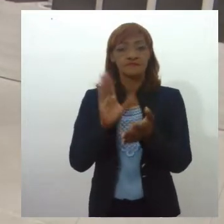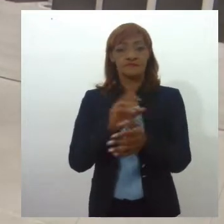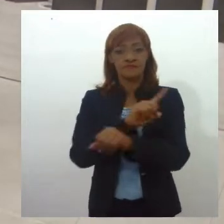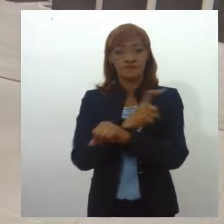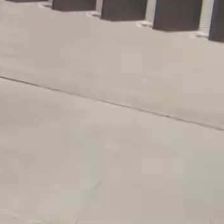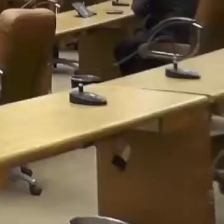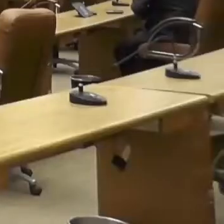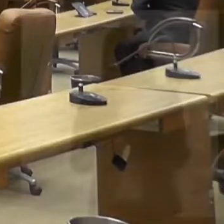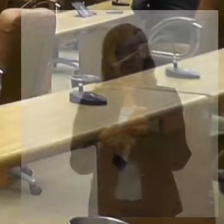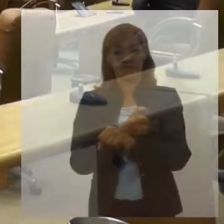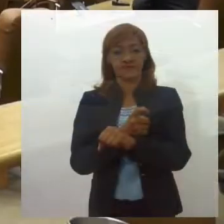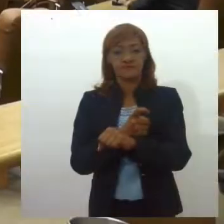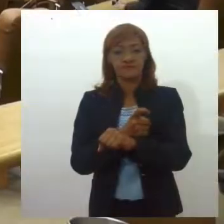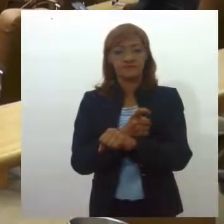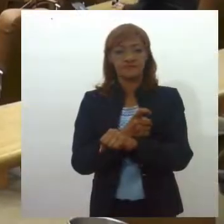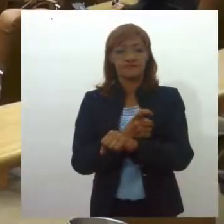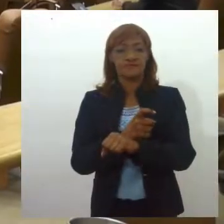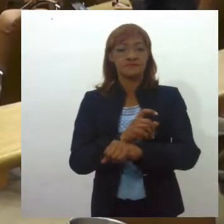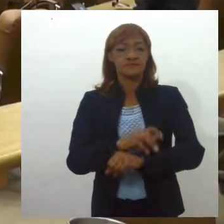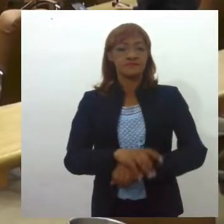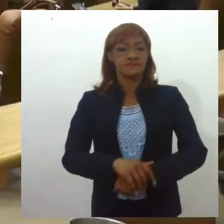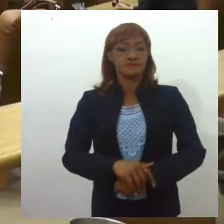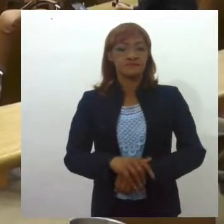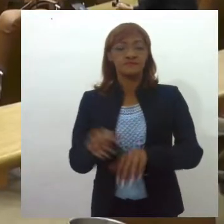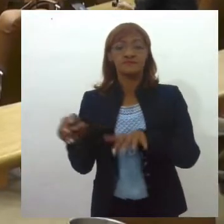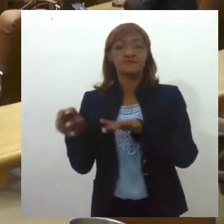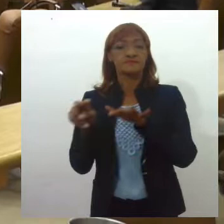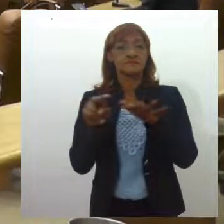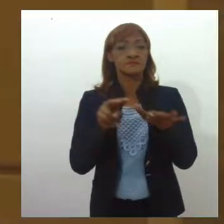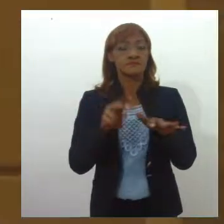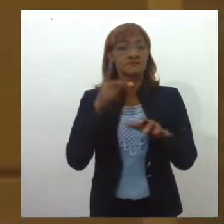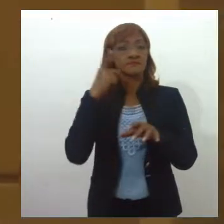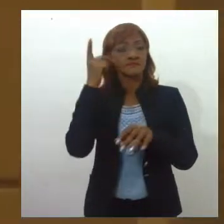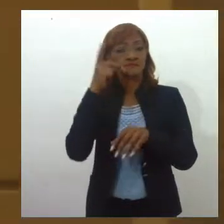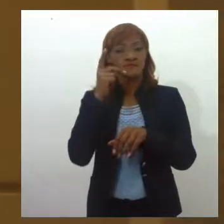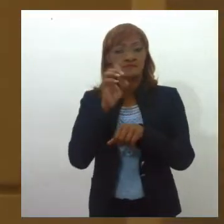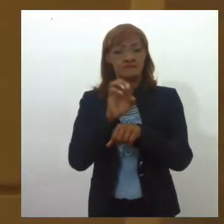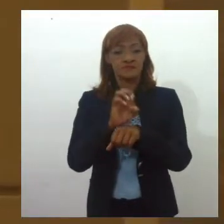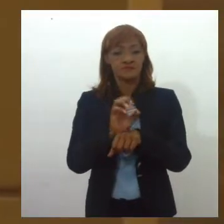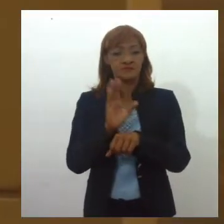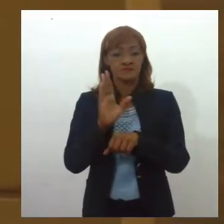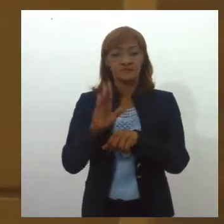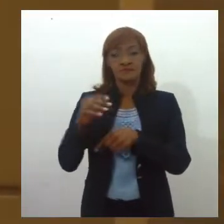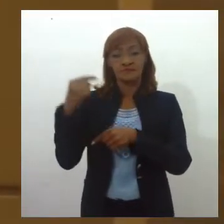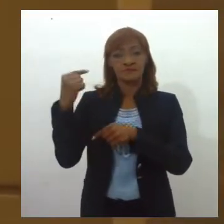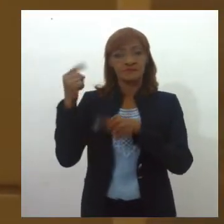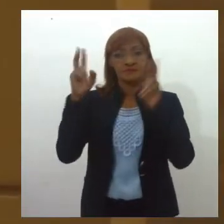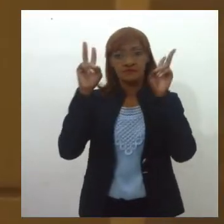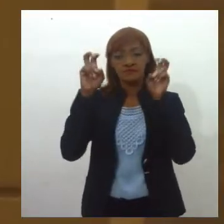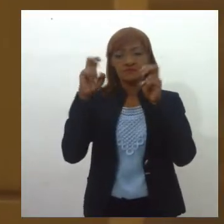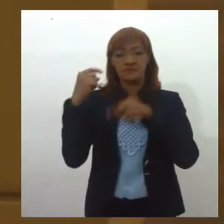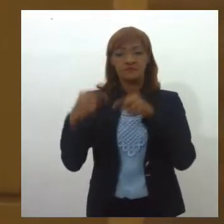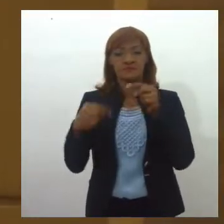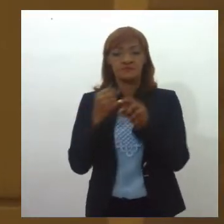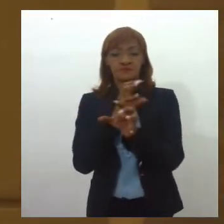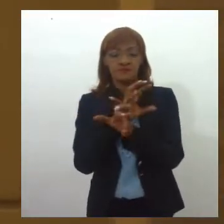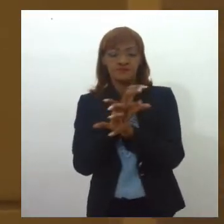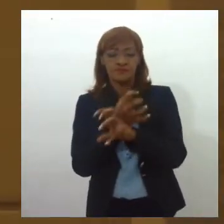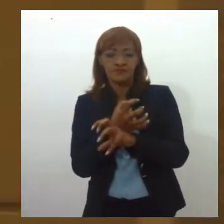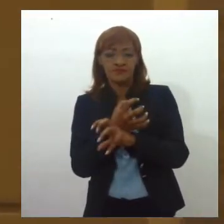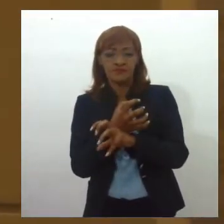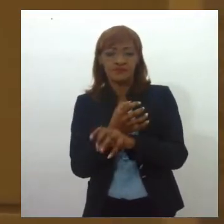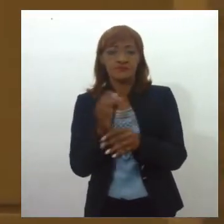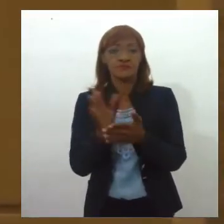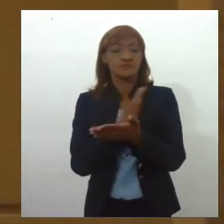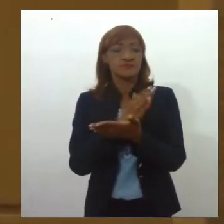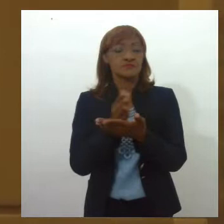ver. Nesta semana, os deputados estaduais debateram temas como o risco de seca em algumas regiões de